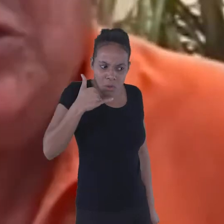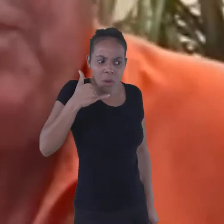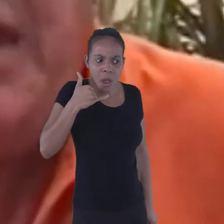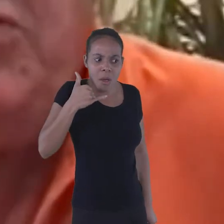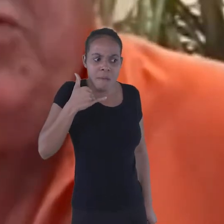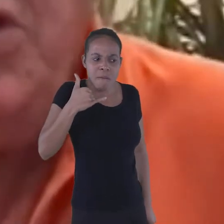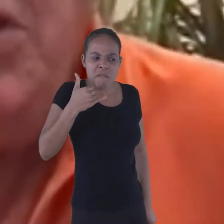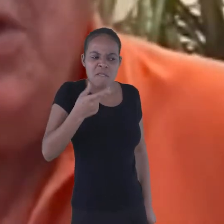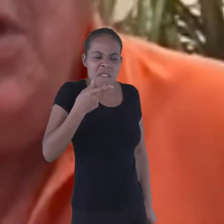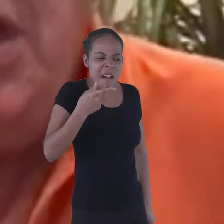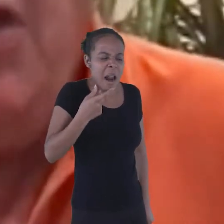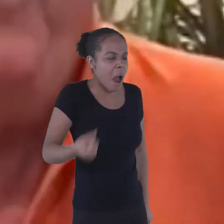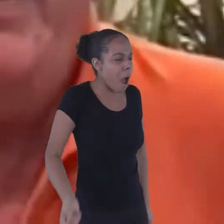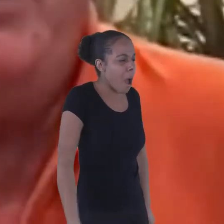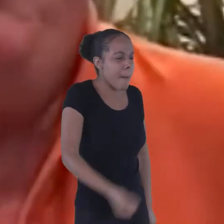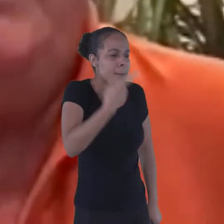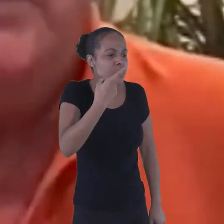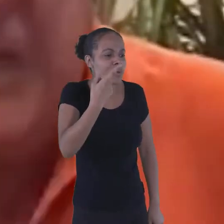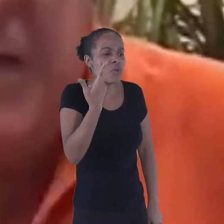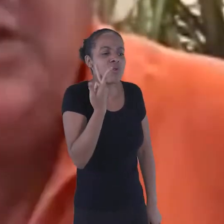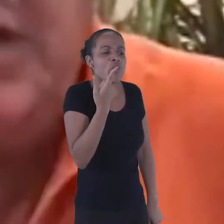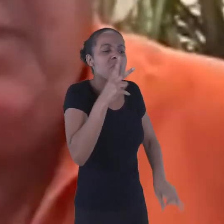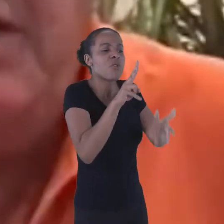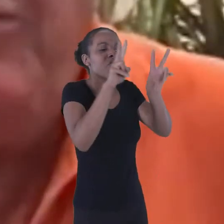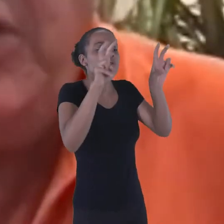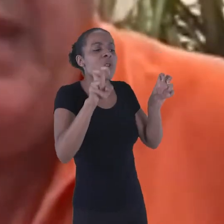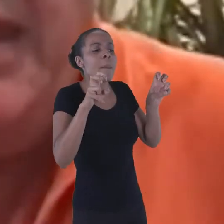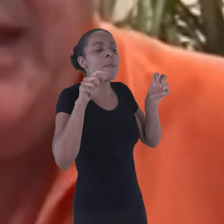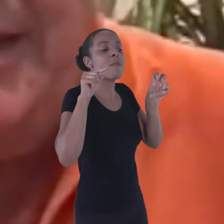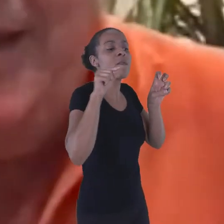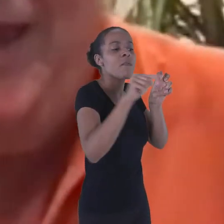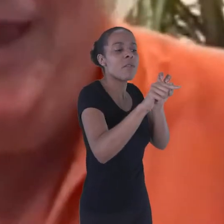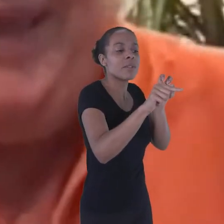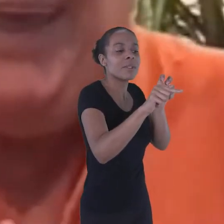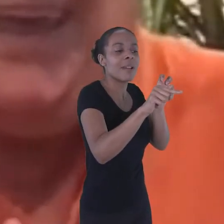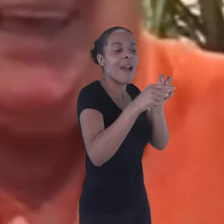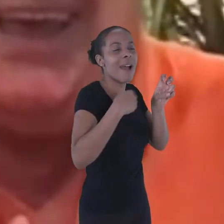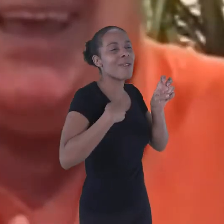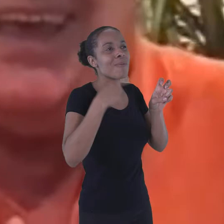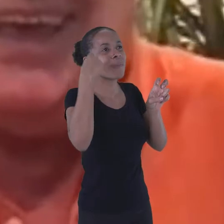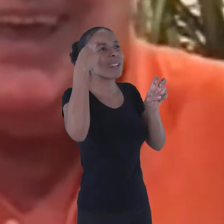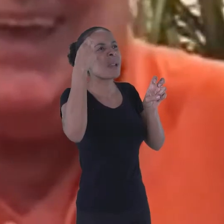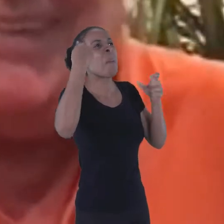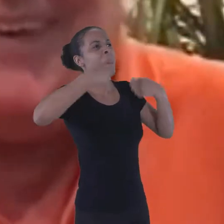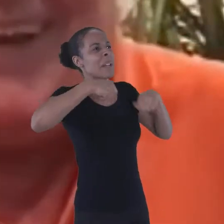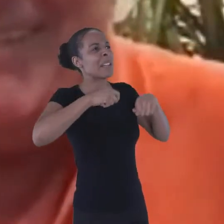seu respeito, eu falei, eu preciso ir amanhã votar nele.